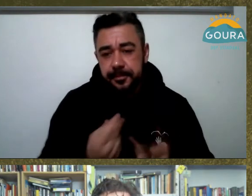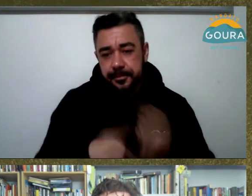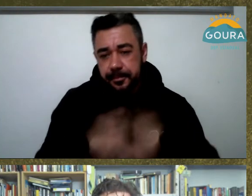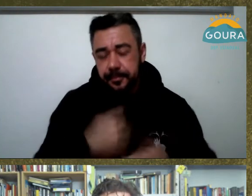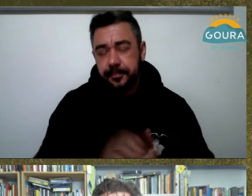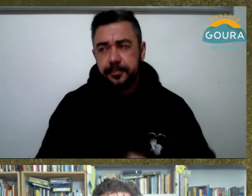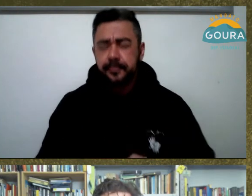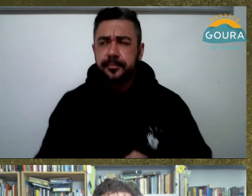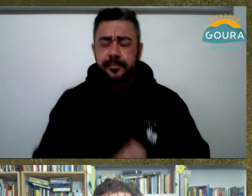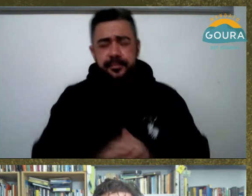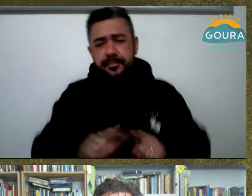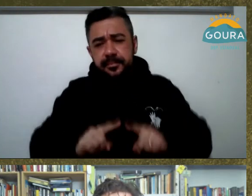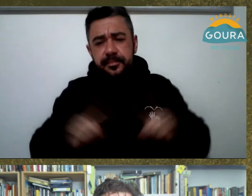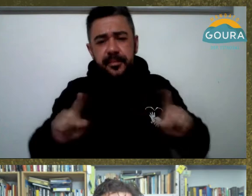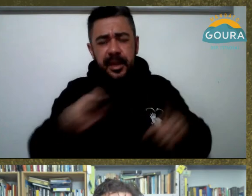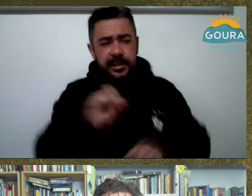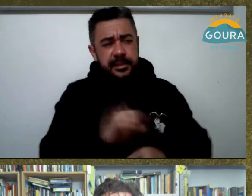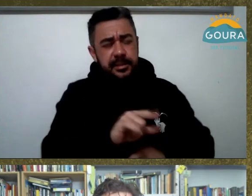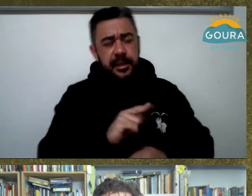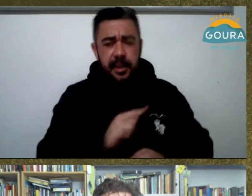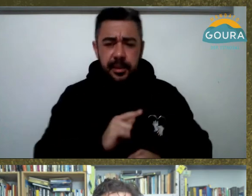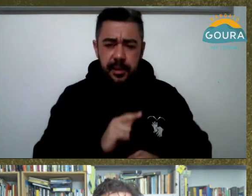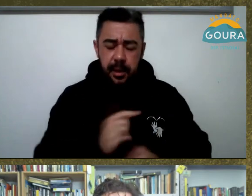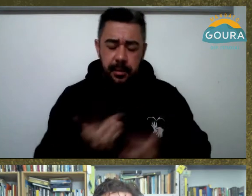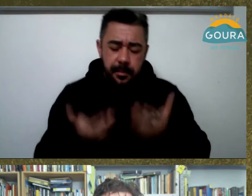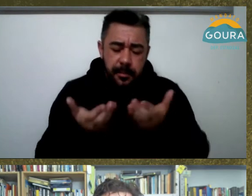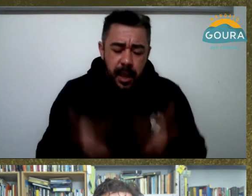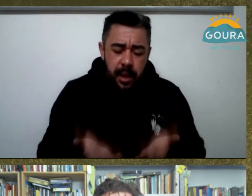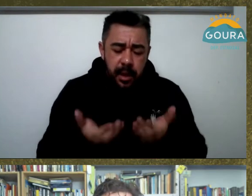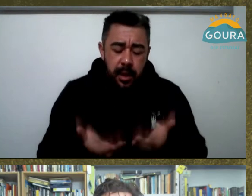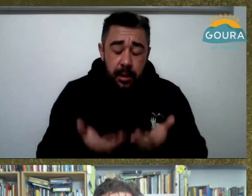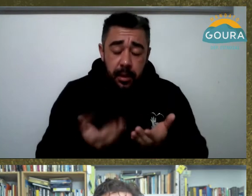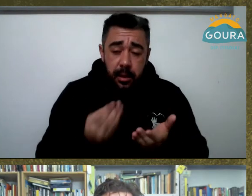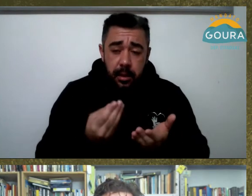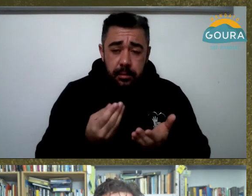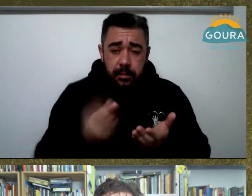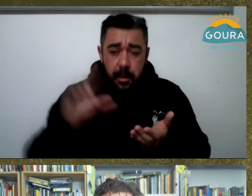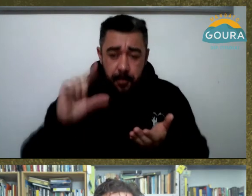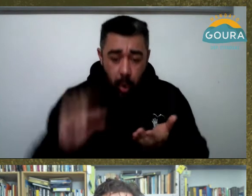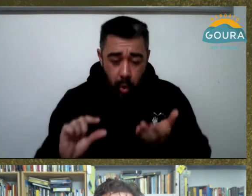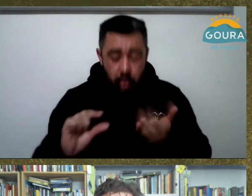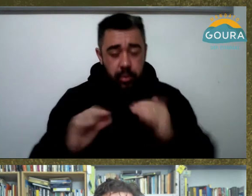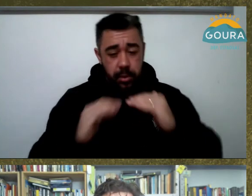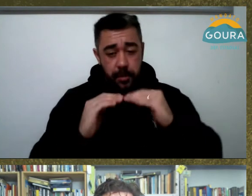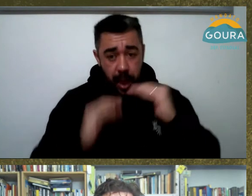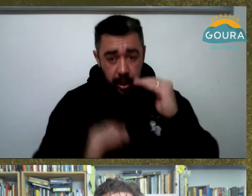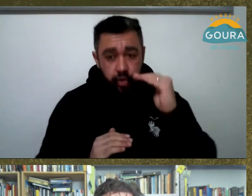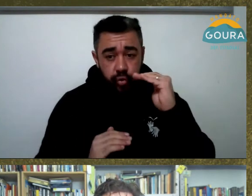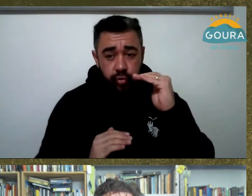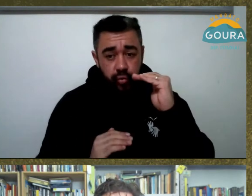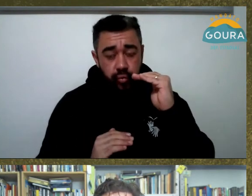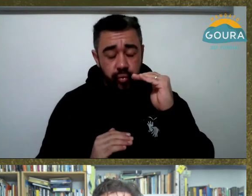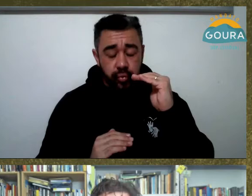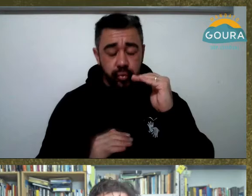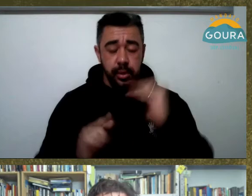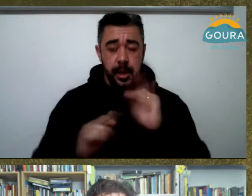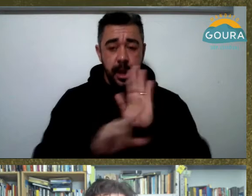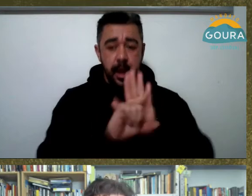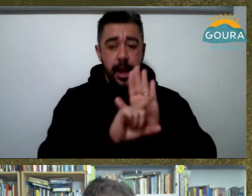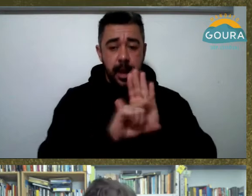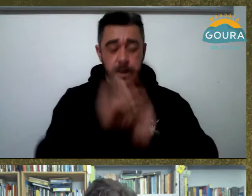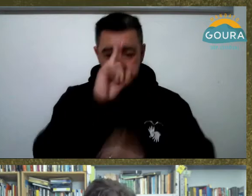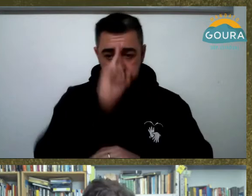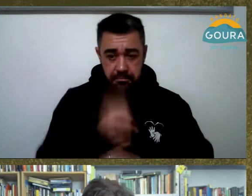uma quantidade inferior àquela que está estabelecida por lei, como determinante procedimento